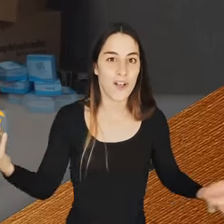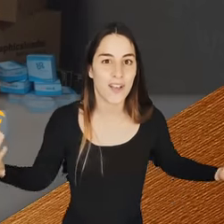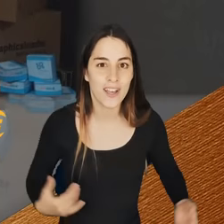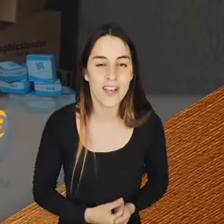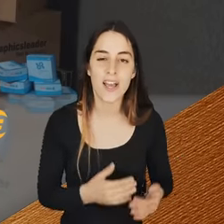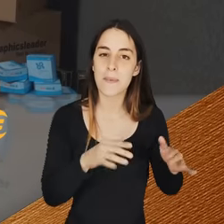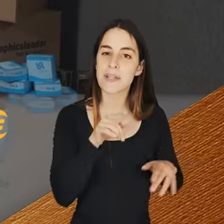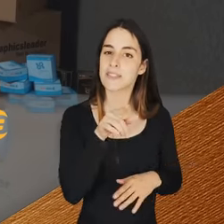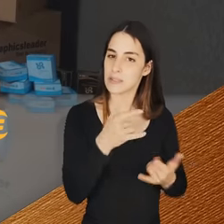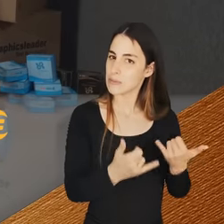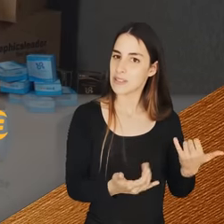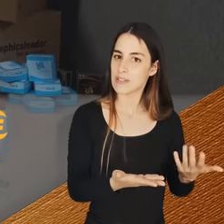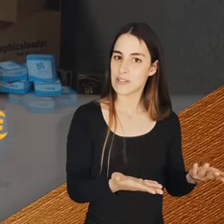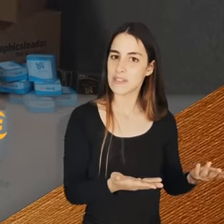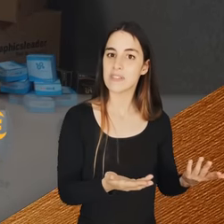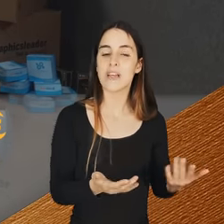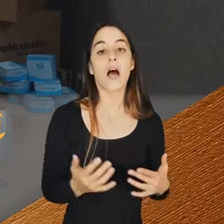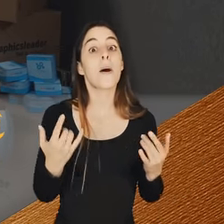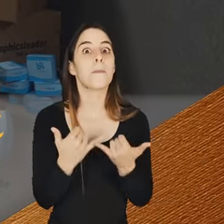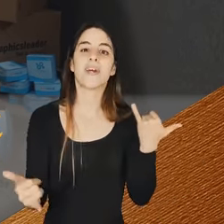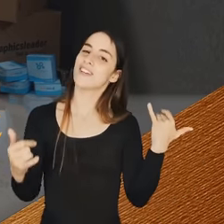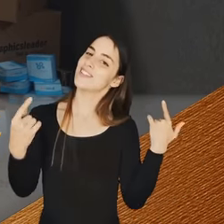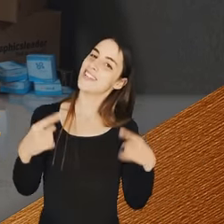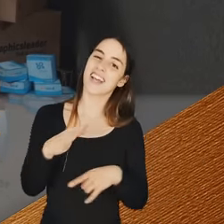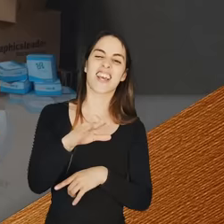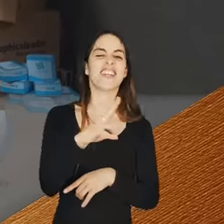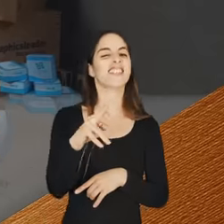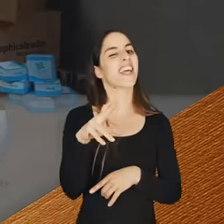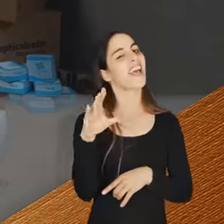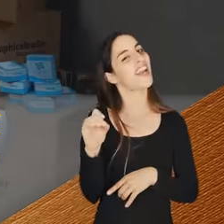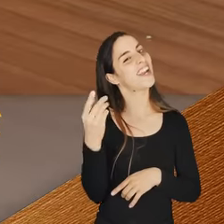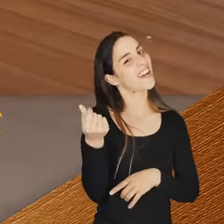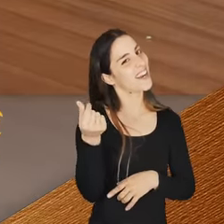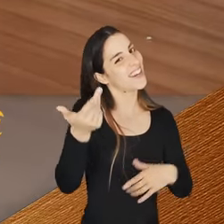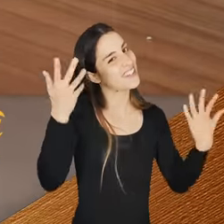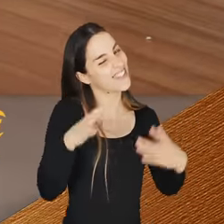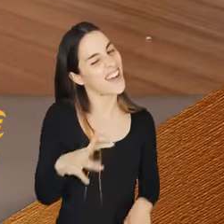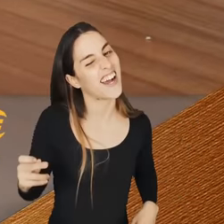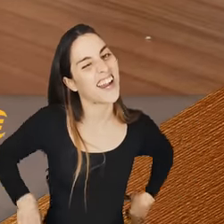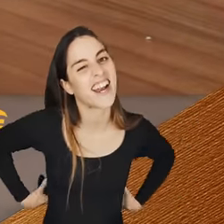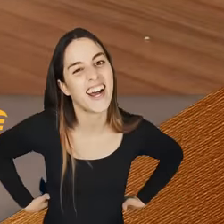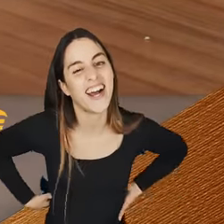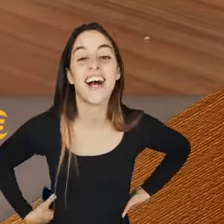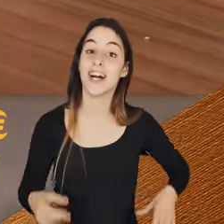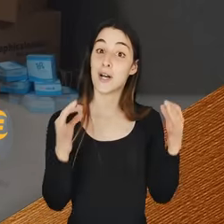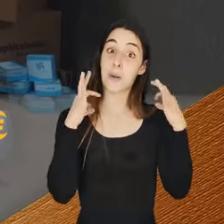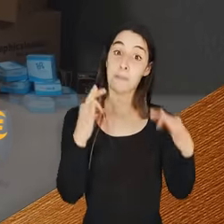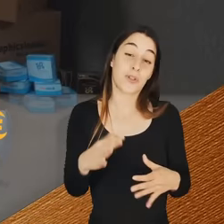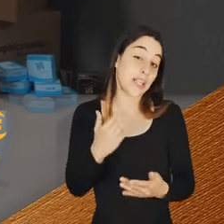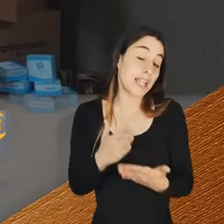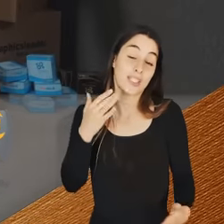não é perigoso. Oh, Joana, perigosos são os casinos, Joana, mas isso é outra história, Joana. E cá estamos, então, é só